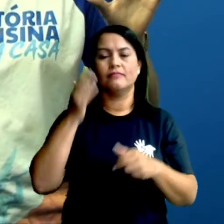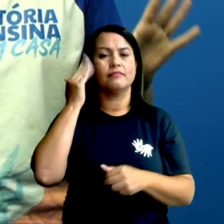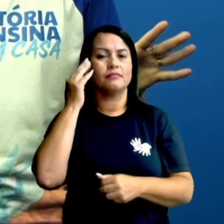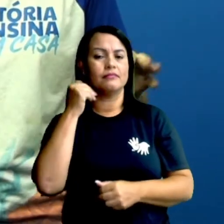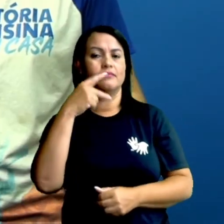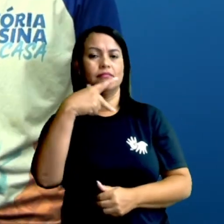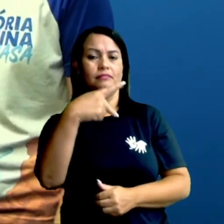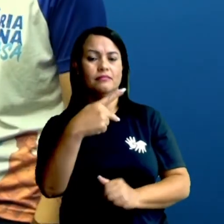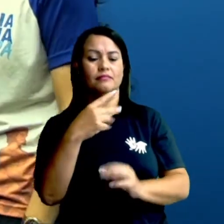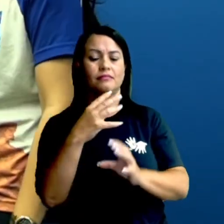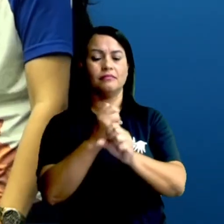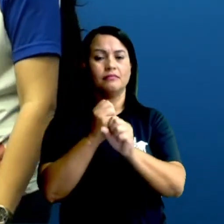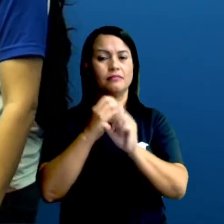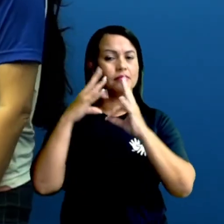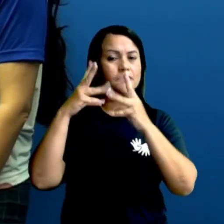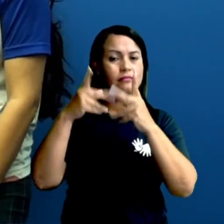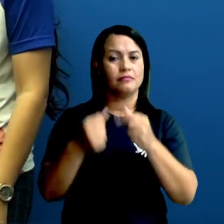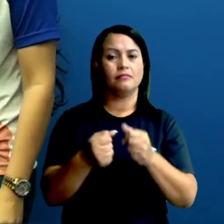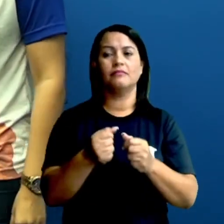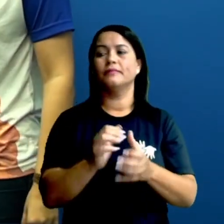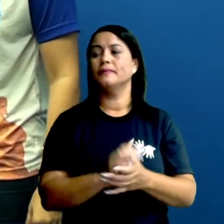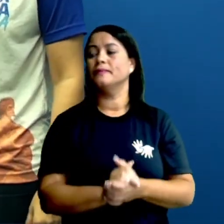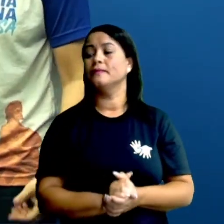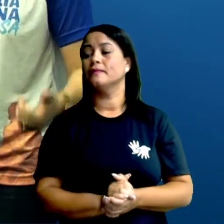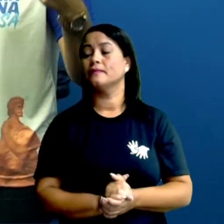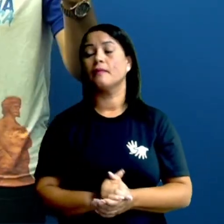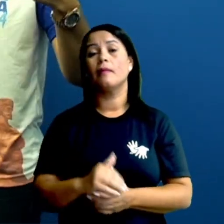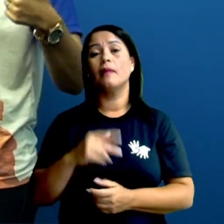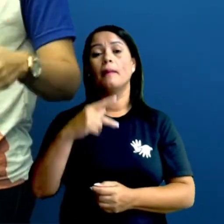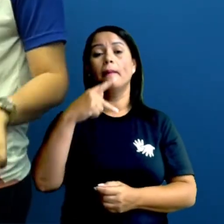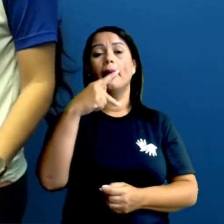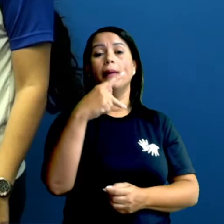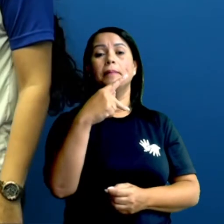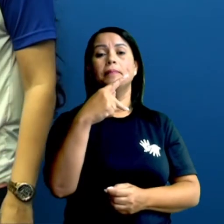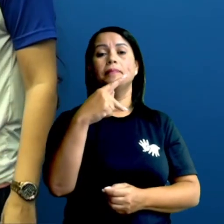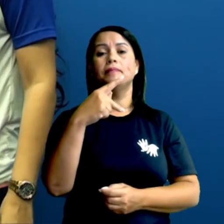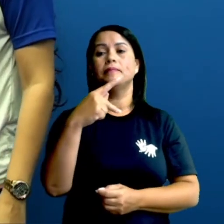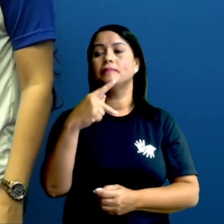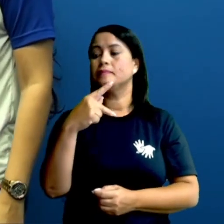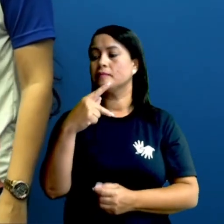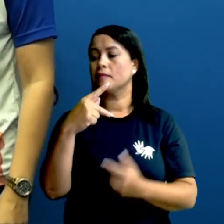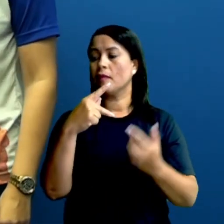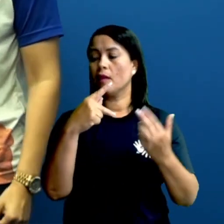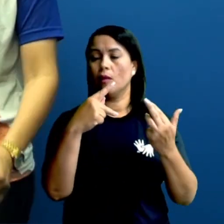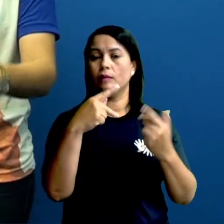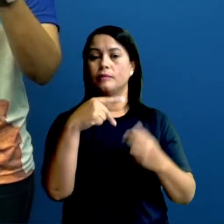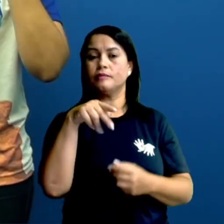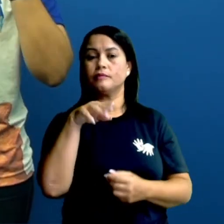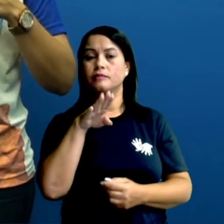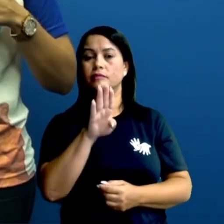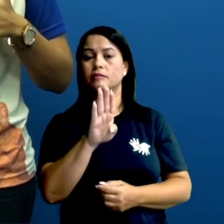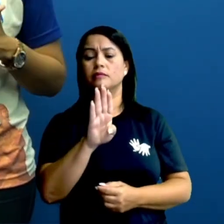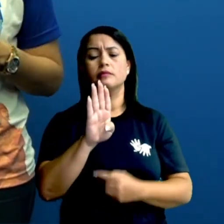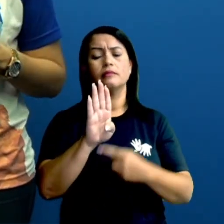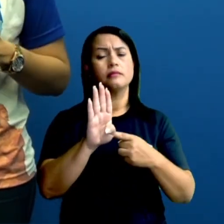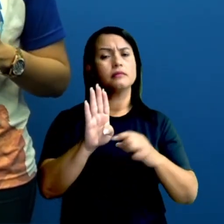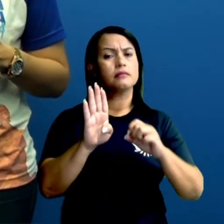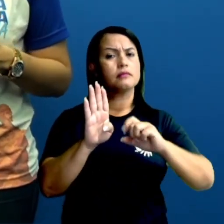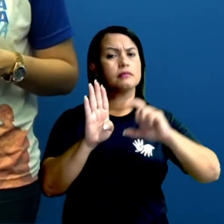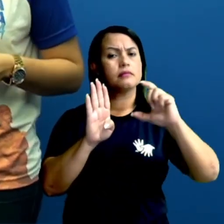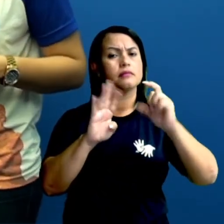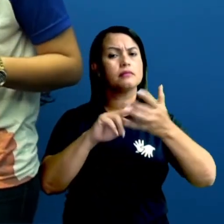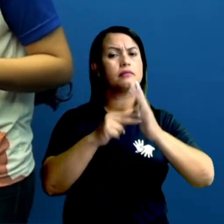é a soma de todos os lados, né? Então, vem aqui, ó. P de perímetro igual a B. Esse B